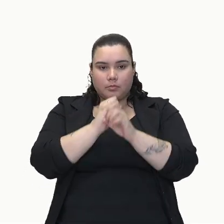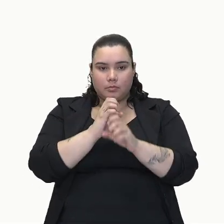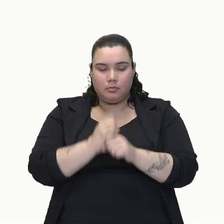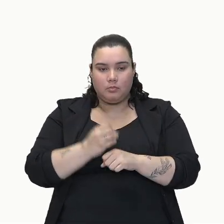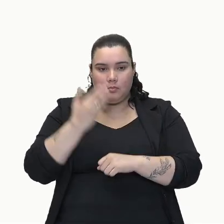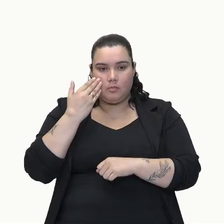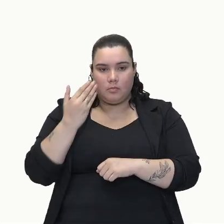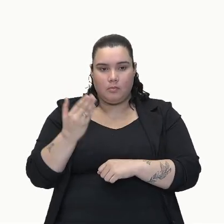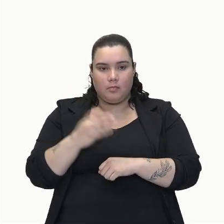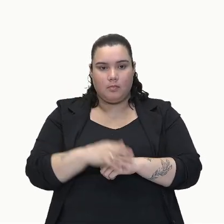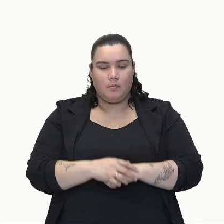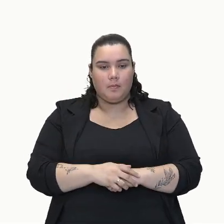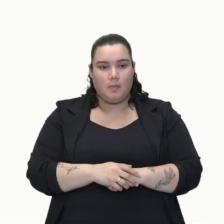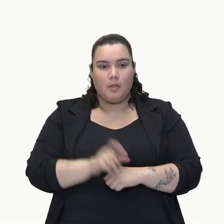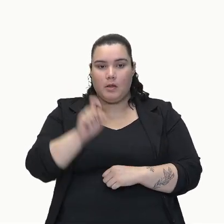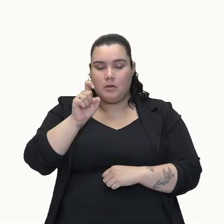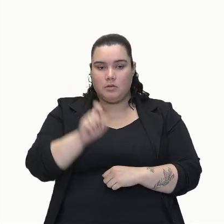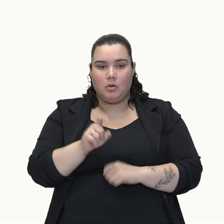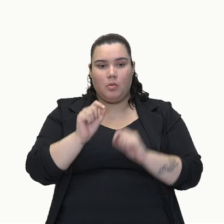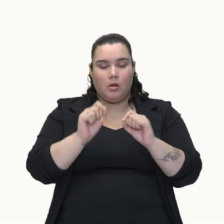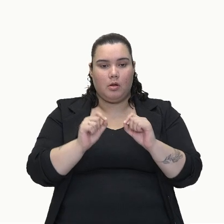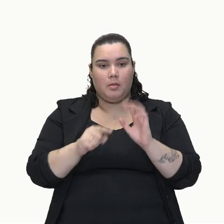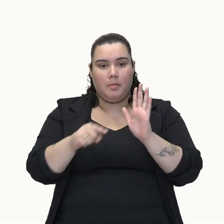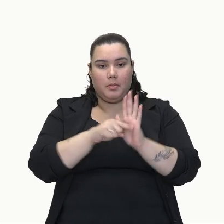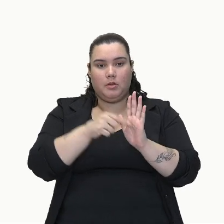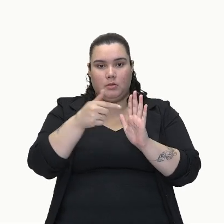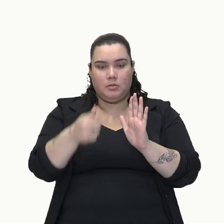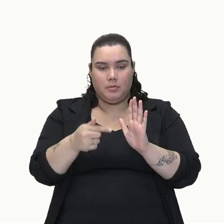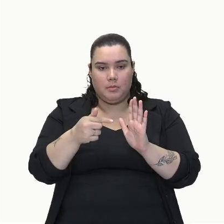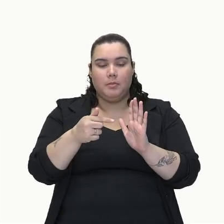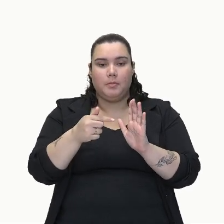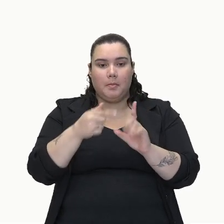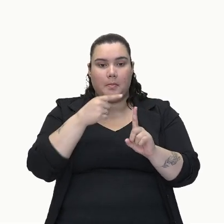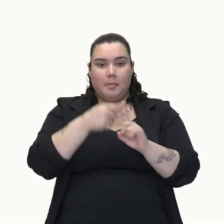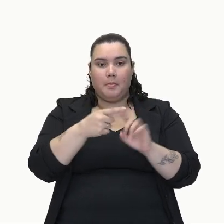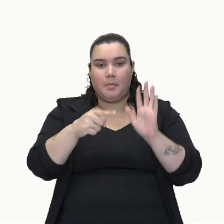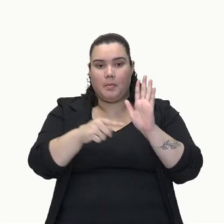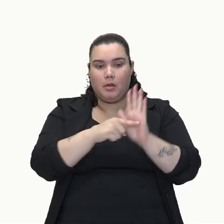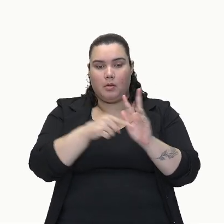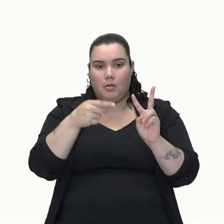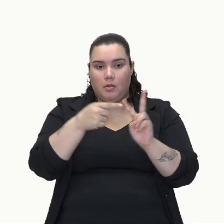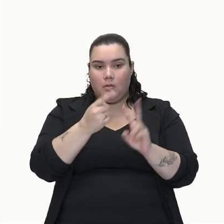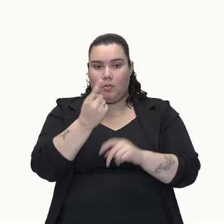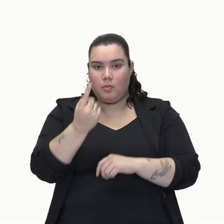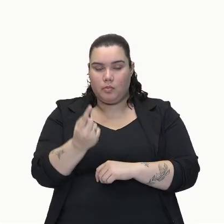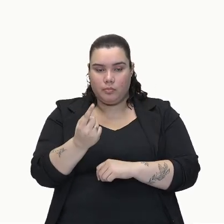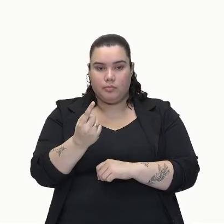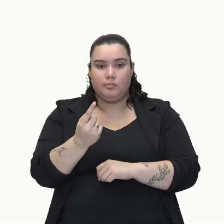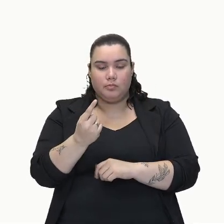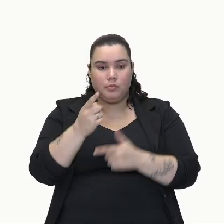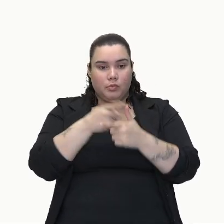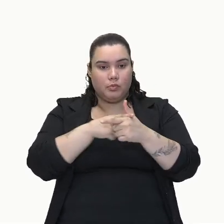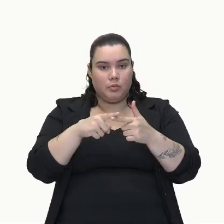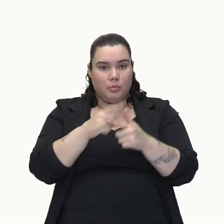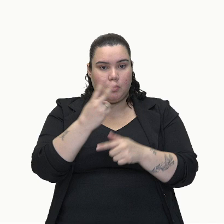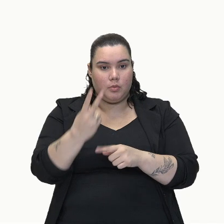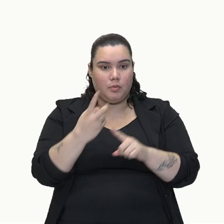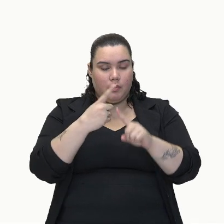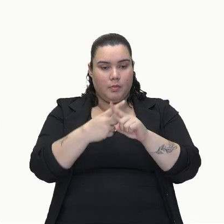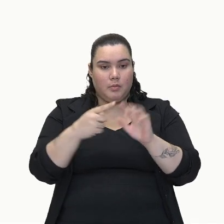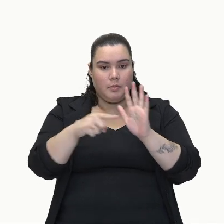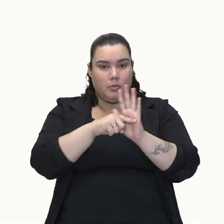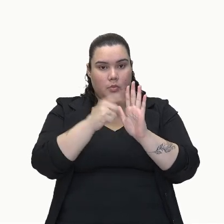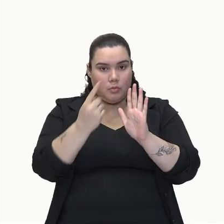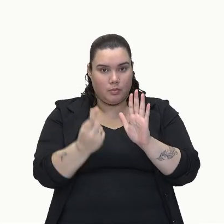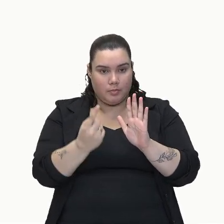esses zeros, vamos ter que x é igual a menos 7 mais ou menos raiz quadrada de 1 sobre 2 vezes menos